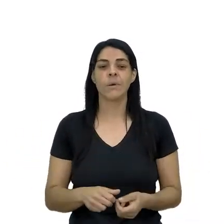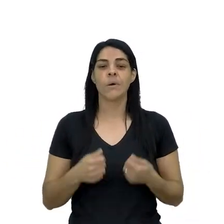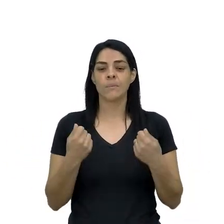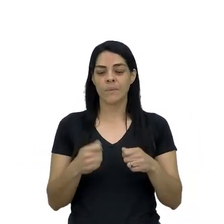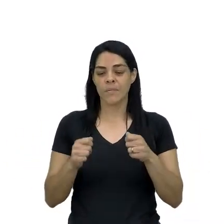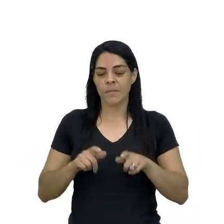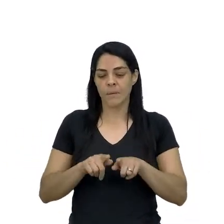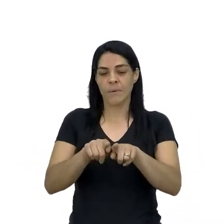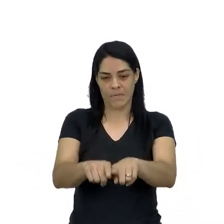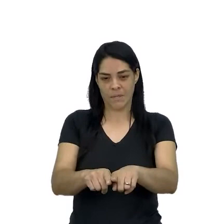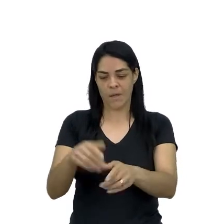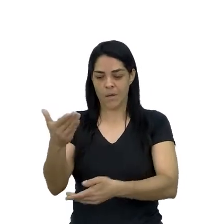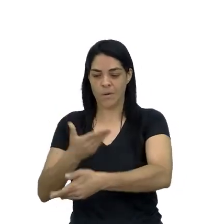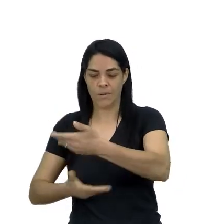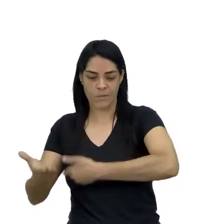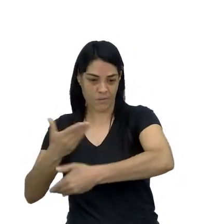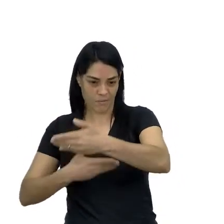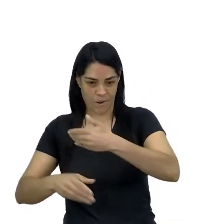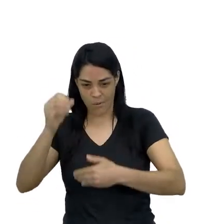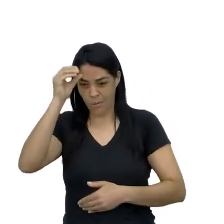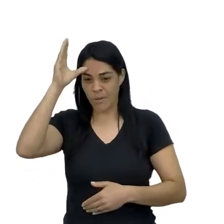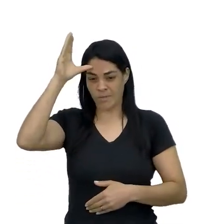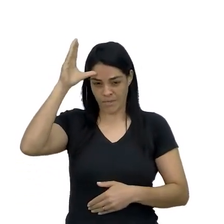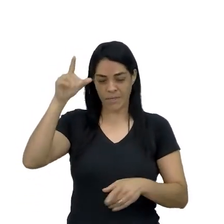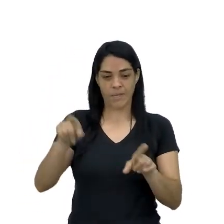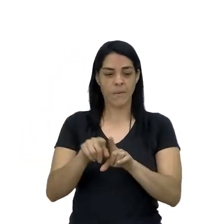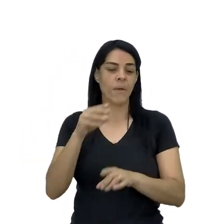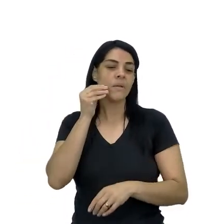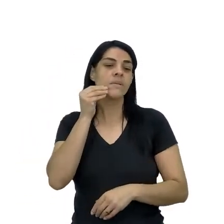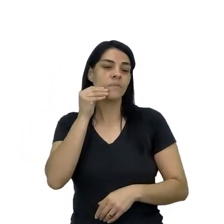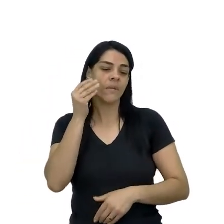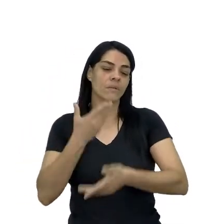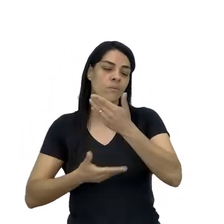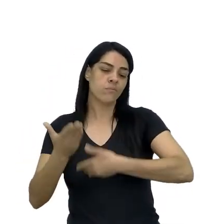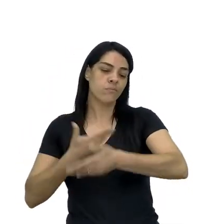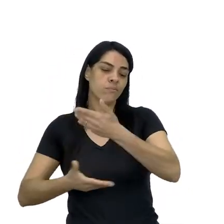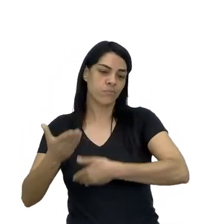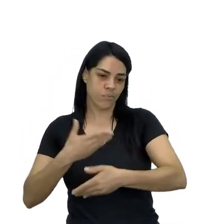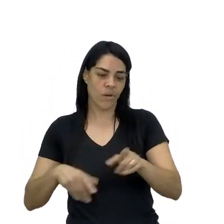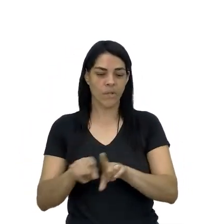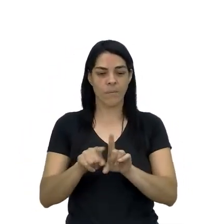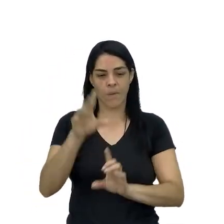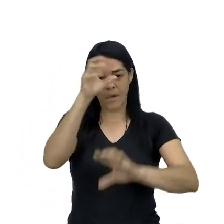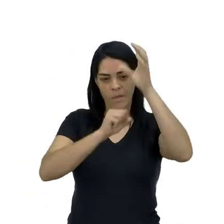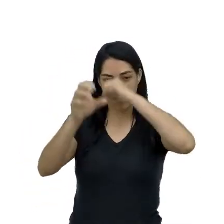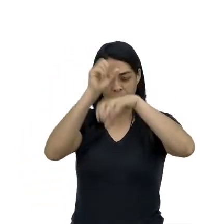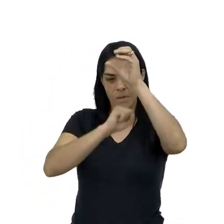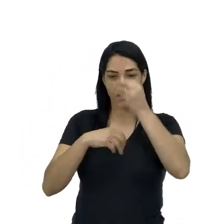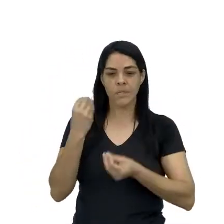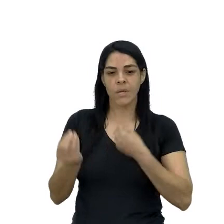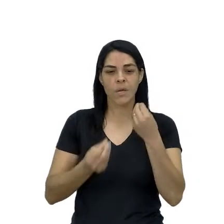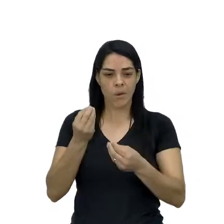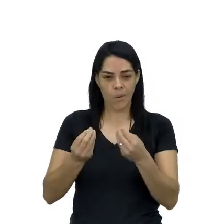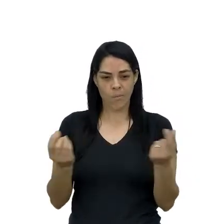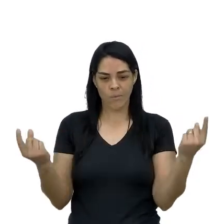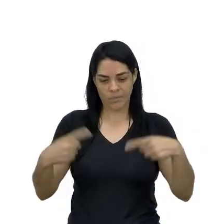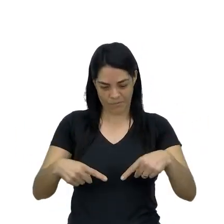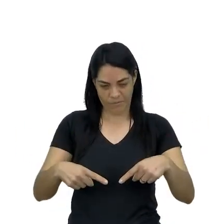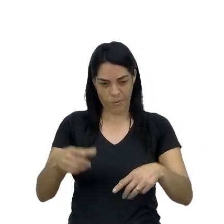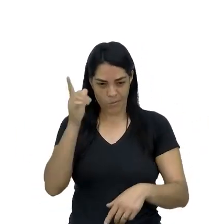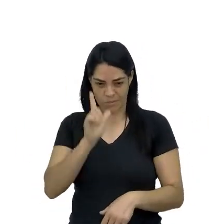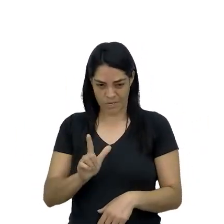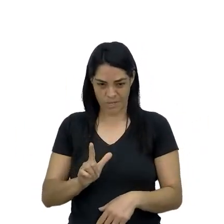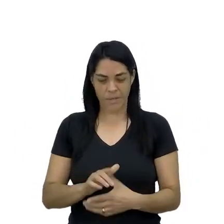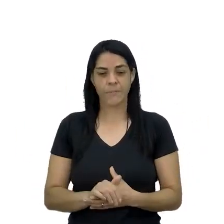parcerias para compartilhar conhecimentos e experiências e aprender como abordar coletivamente os desafios.